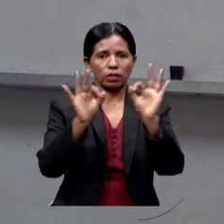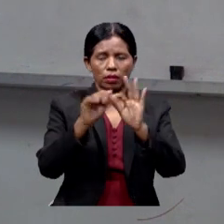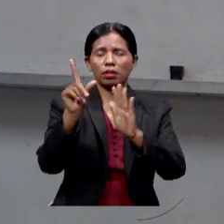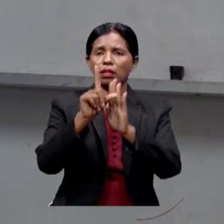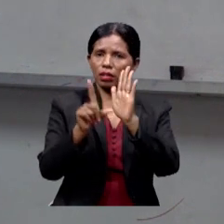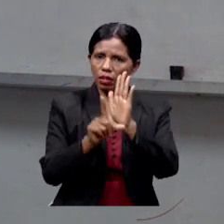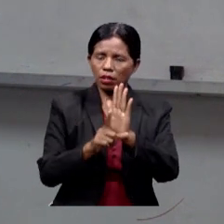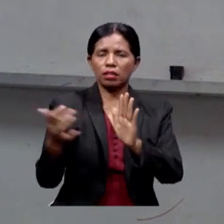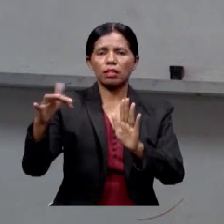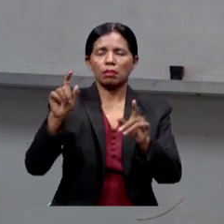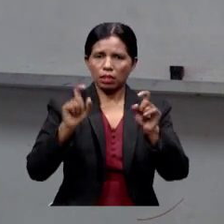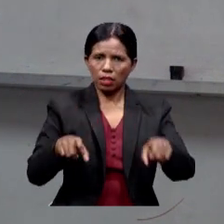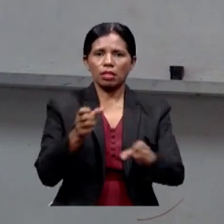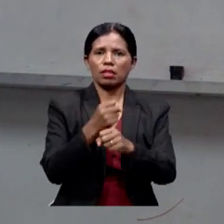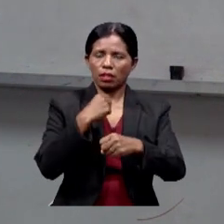mak tenki halo.